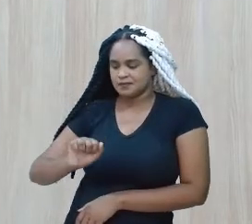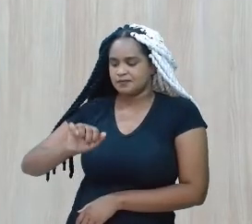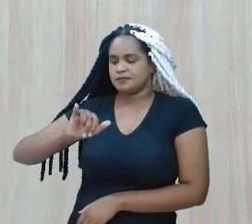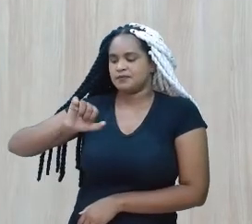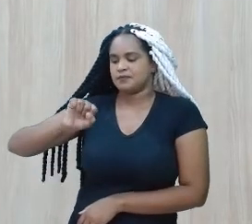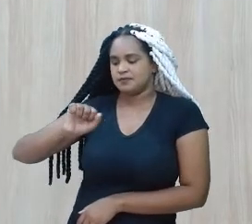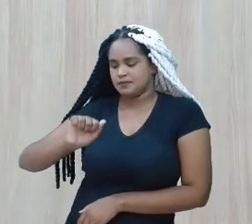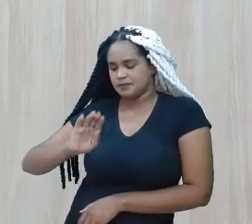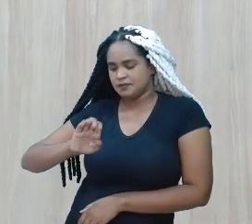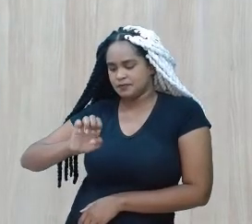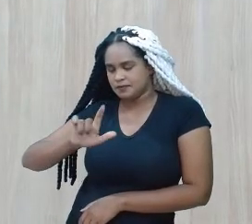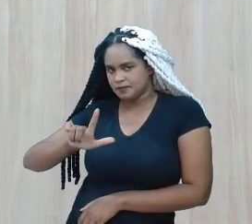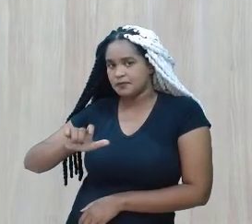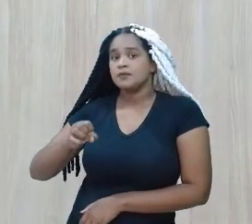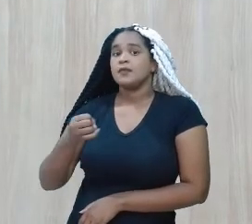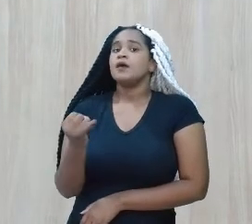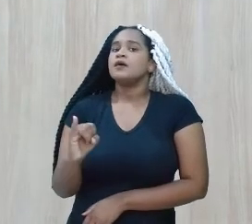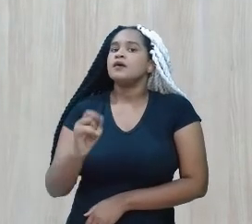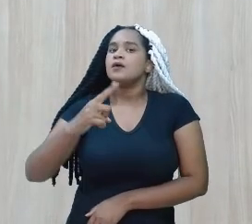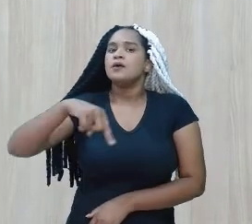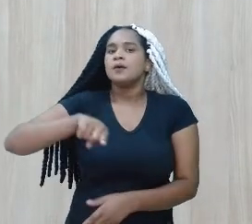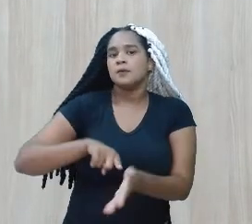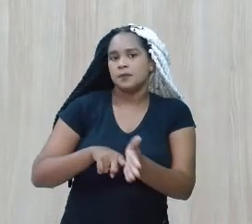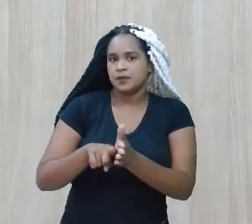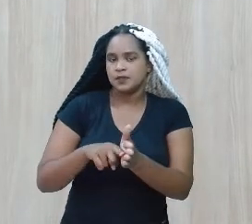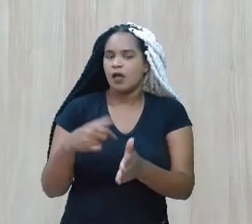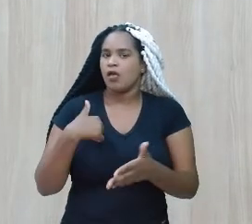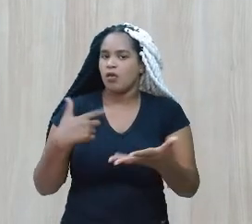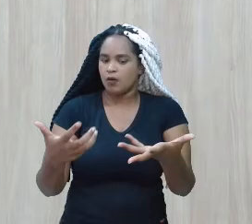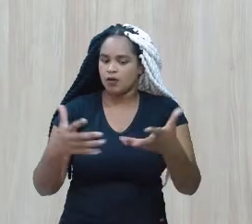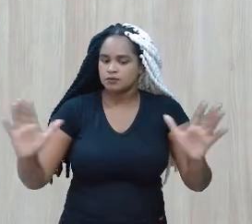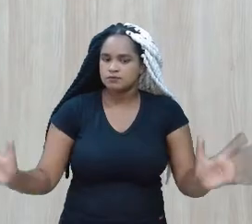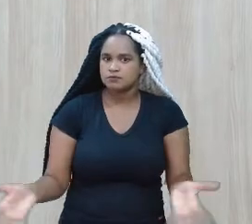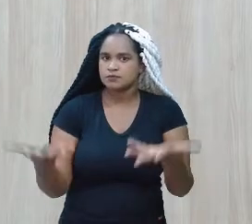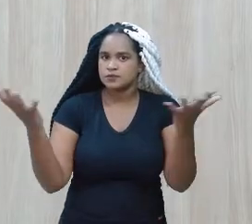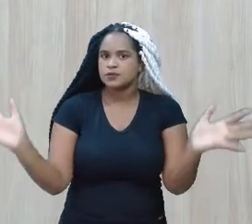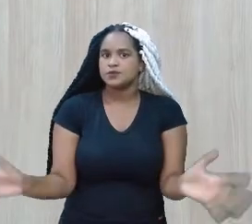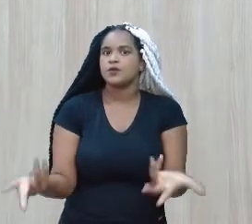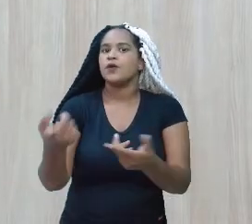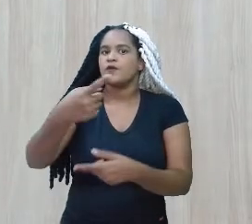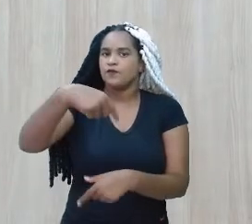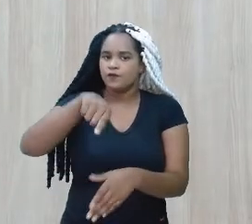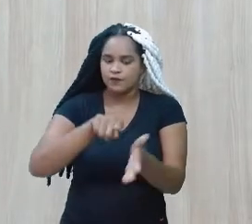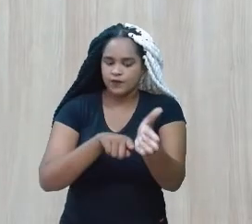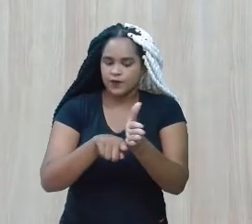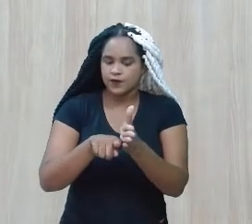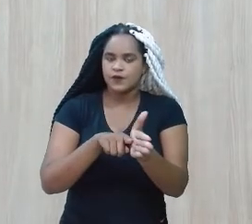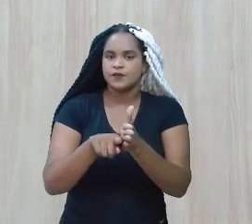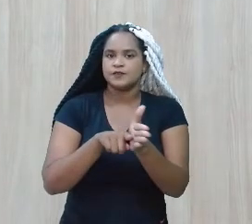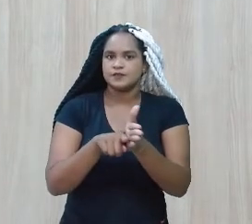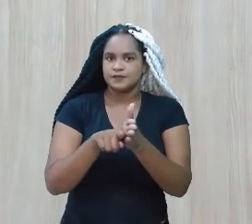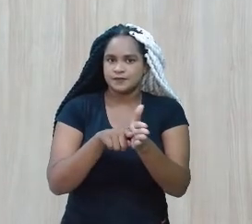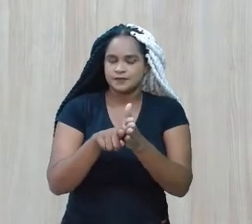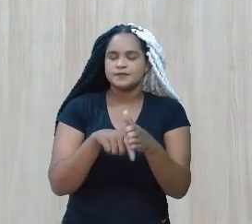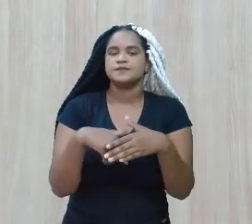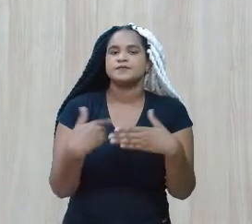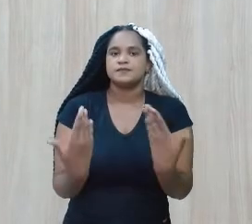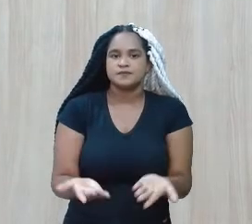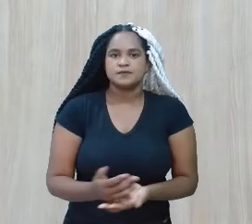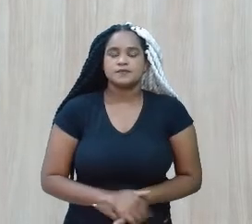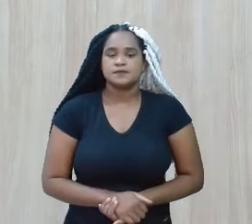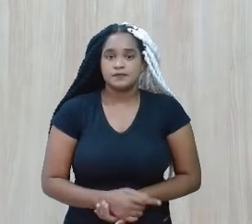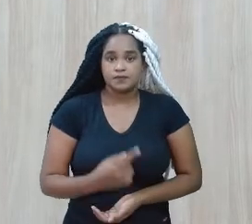formos pesquisar, e aí eu incentivo vocês a essa busca, a essa pesquisa, a